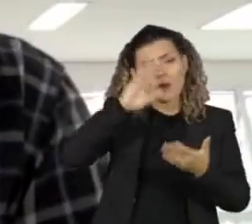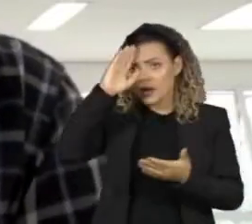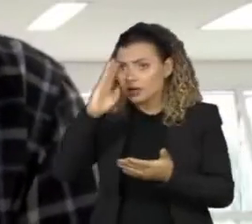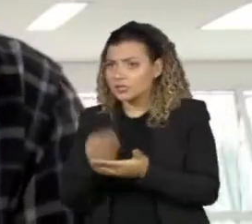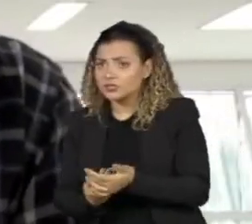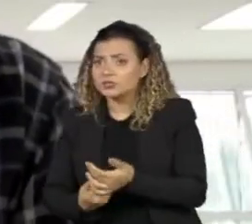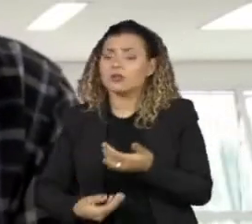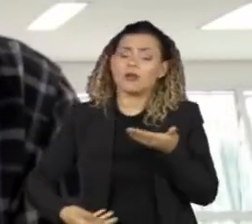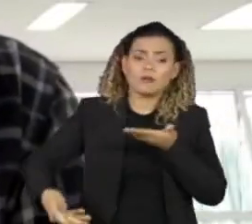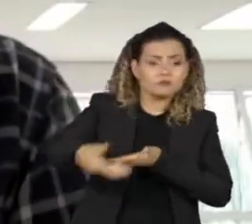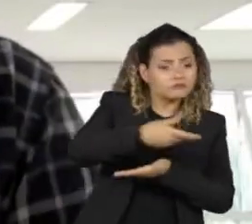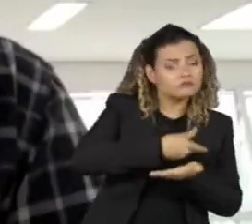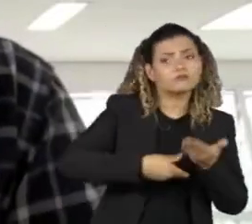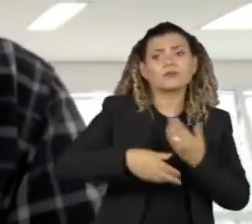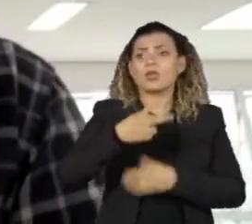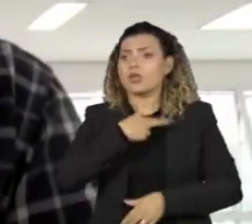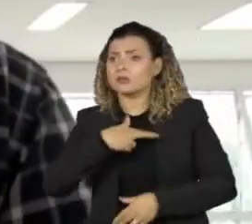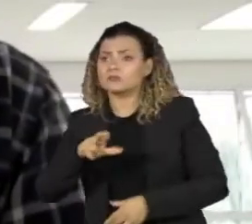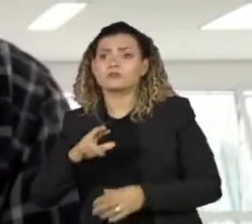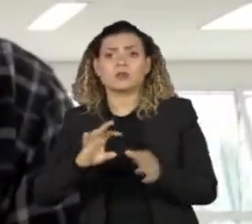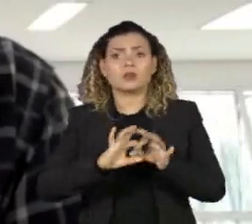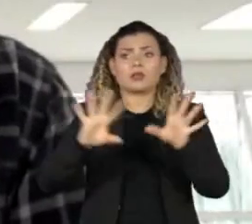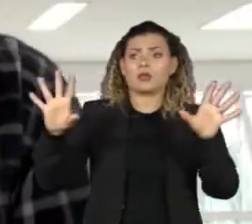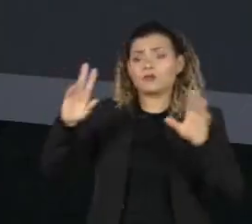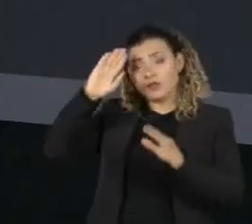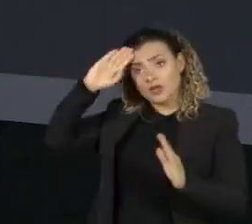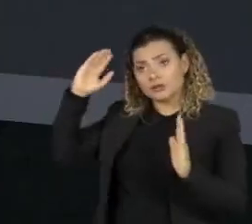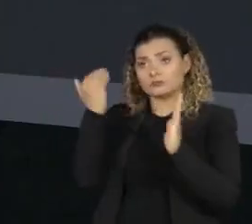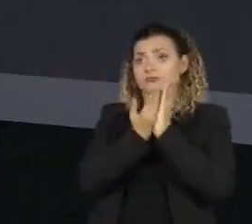bem entenda, desde que, claro, se respeite a